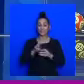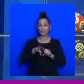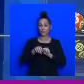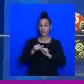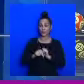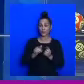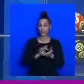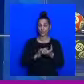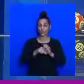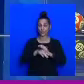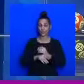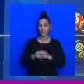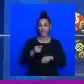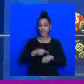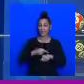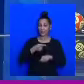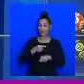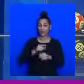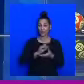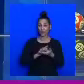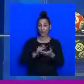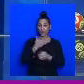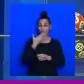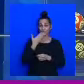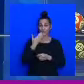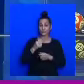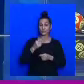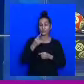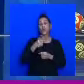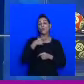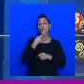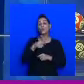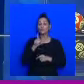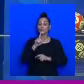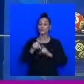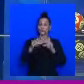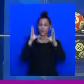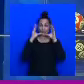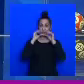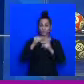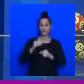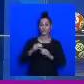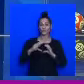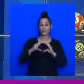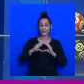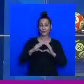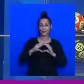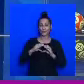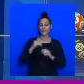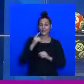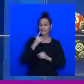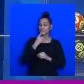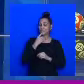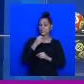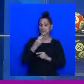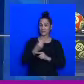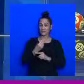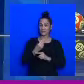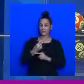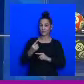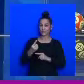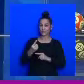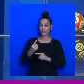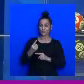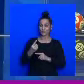Quina, do Super 7, da Lotomania. Agora você conferindo o Loto Fácil. O último sorteio da noite, bola vermelha, número 21.